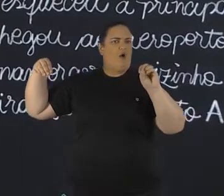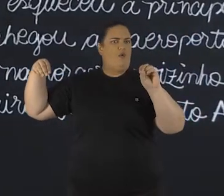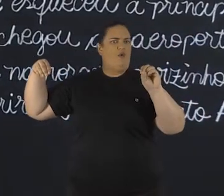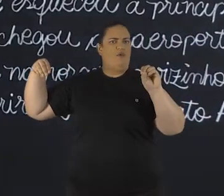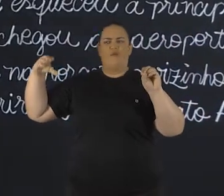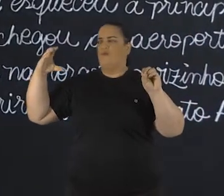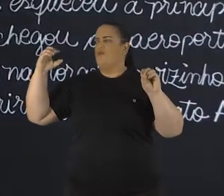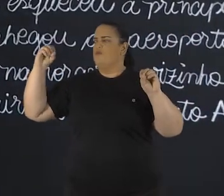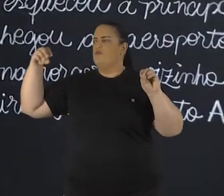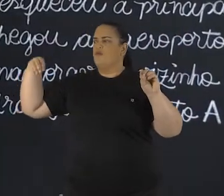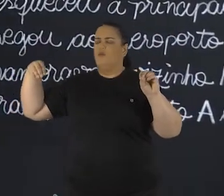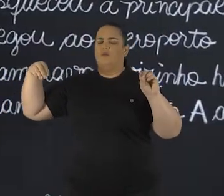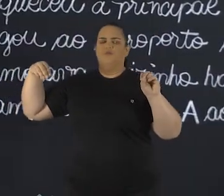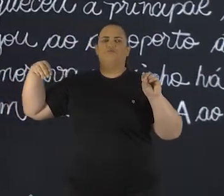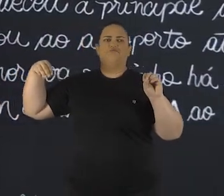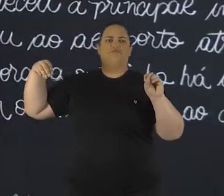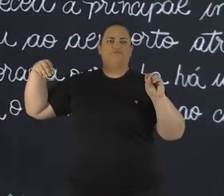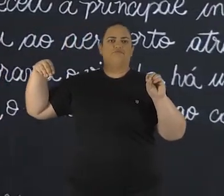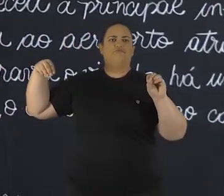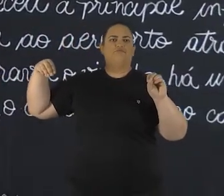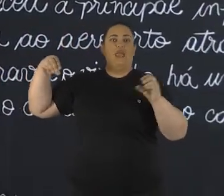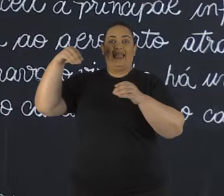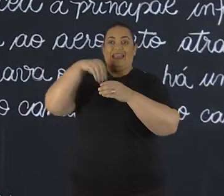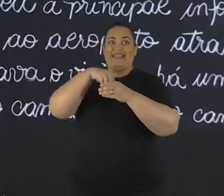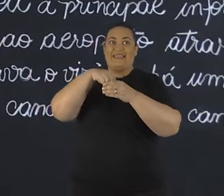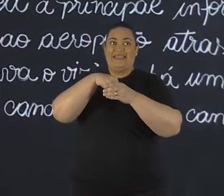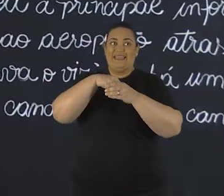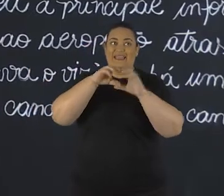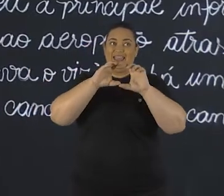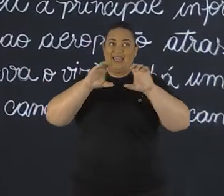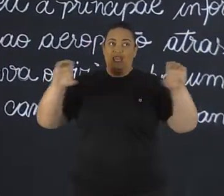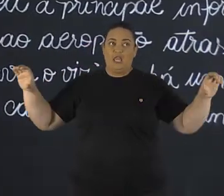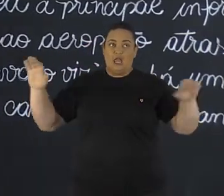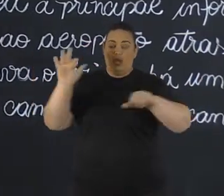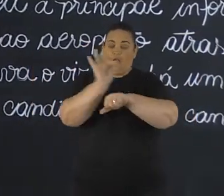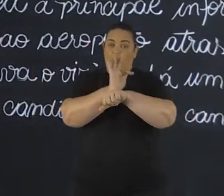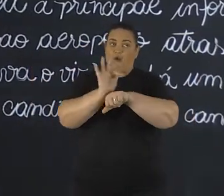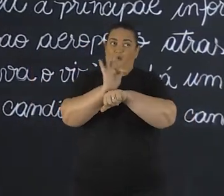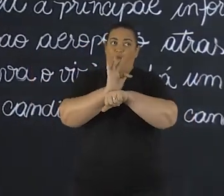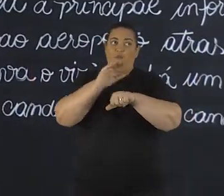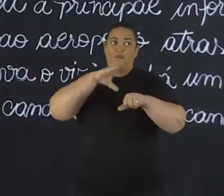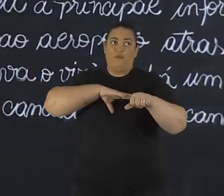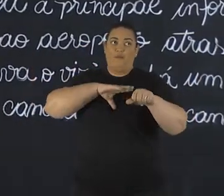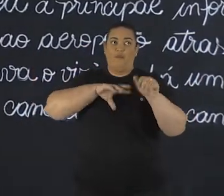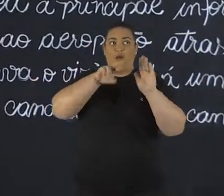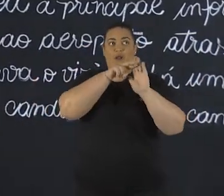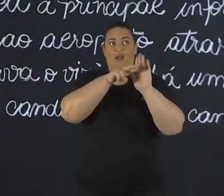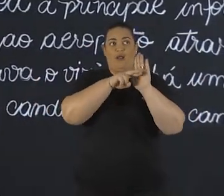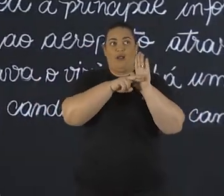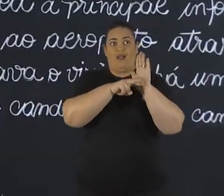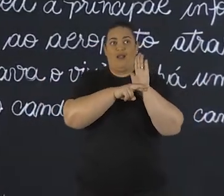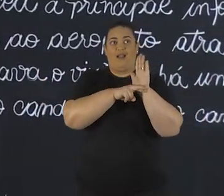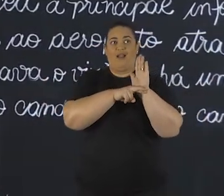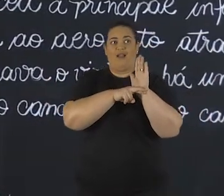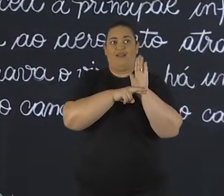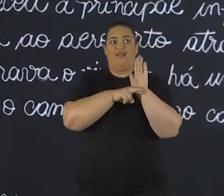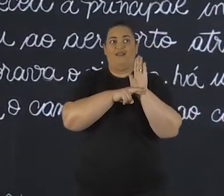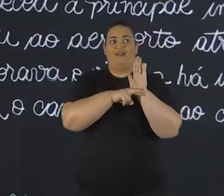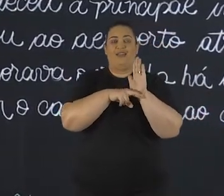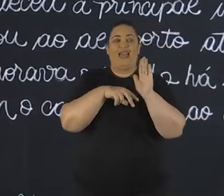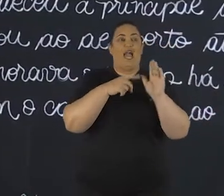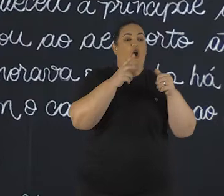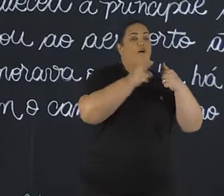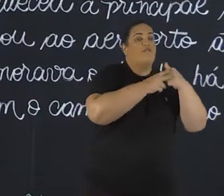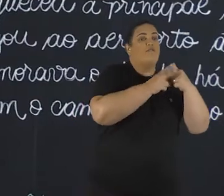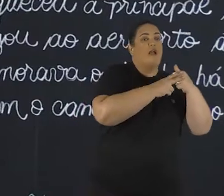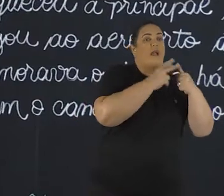concordar. Dentro da formalidade da língua portuguesa, segundo a norma padrão, o verbo assistir deve ser regido por